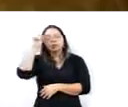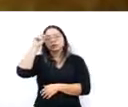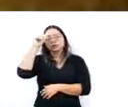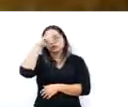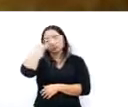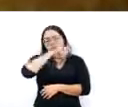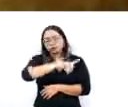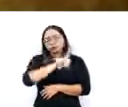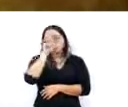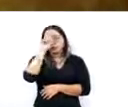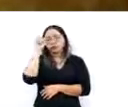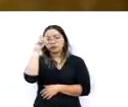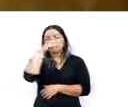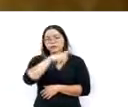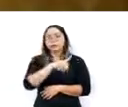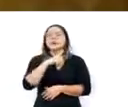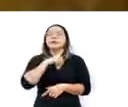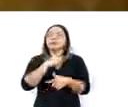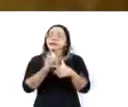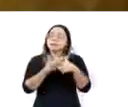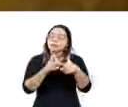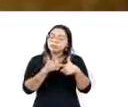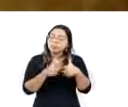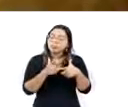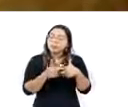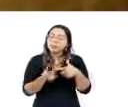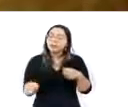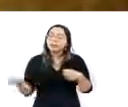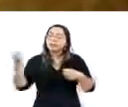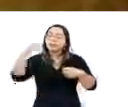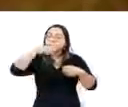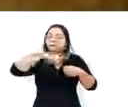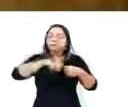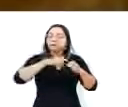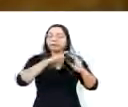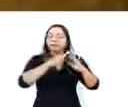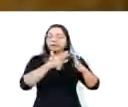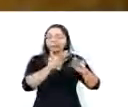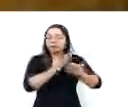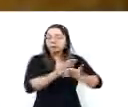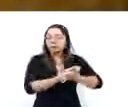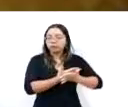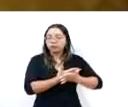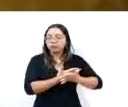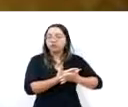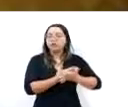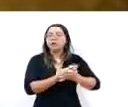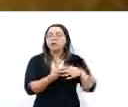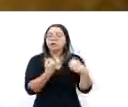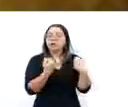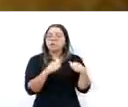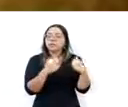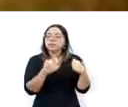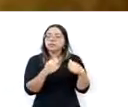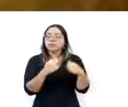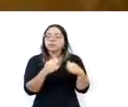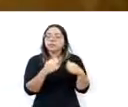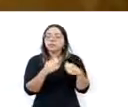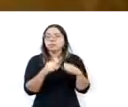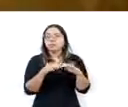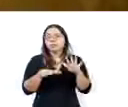esse retorno gradual das aulas presenciais, que devem estar acontecendo logo, e que nós